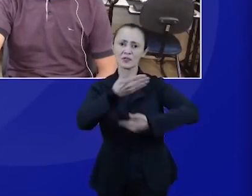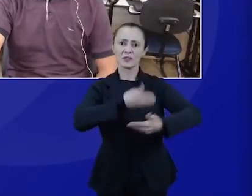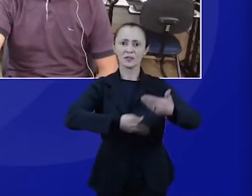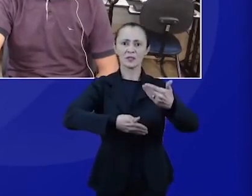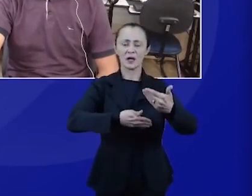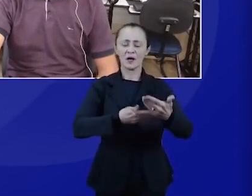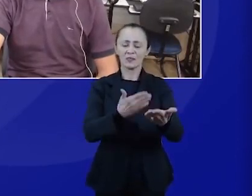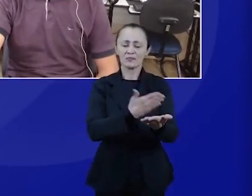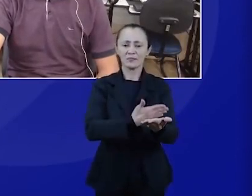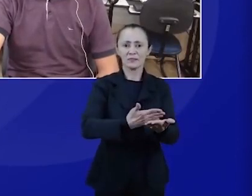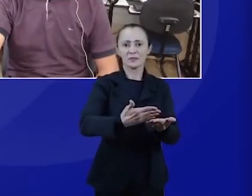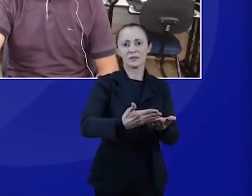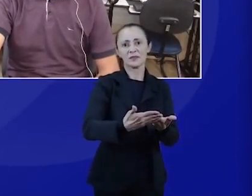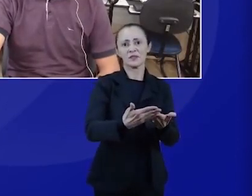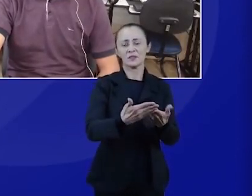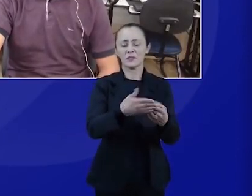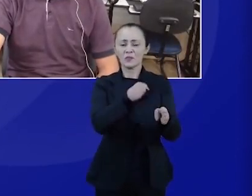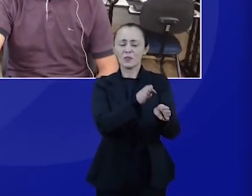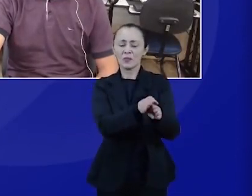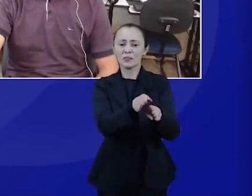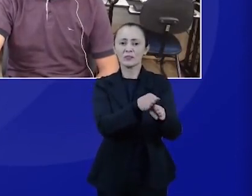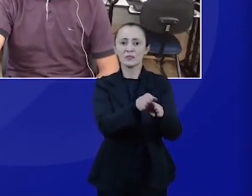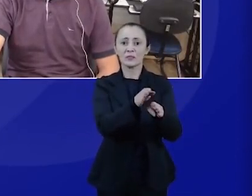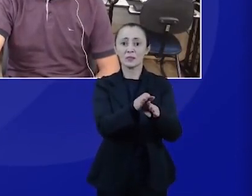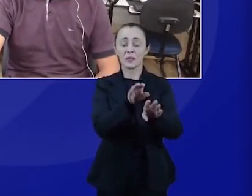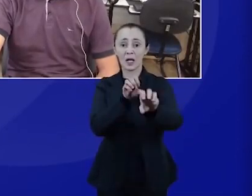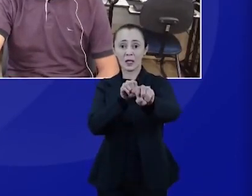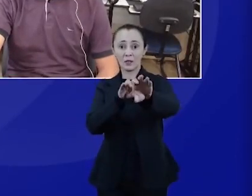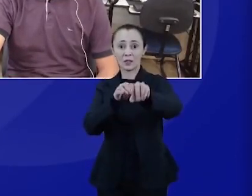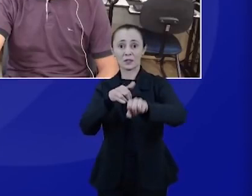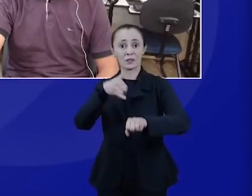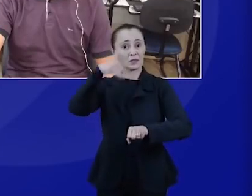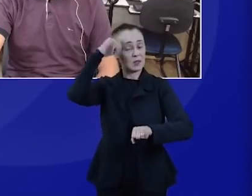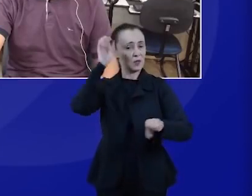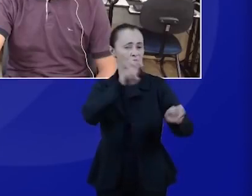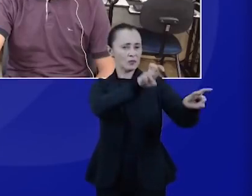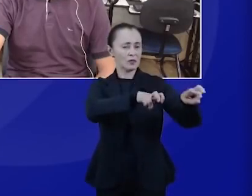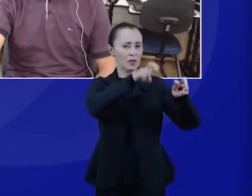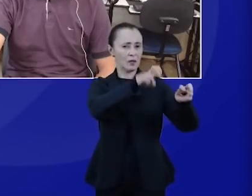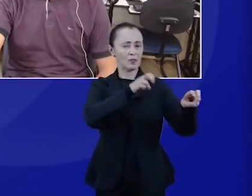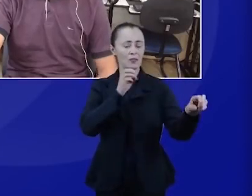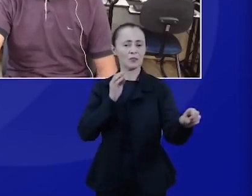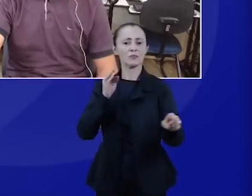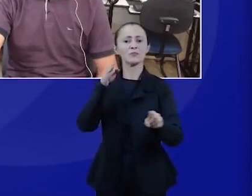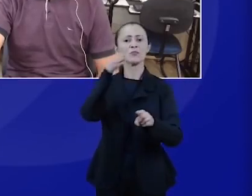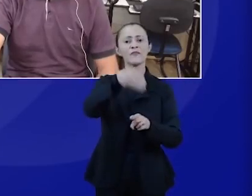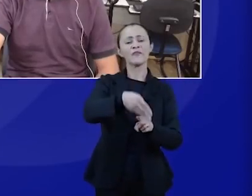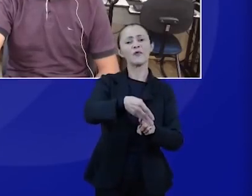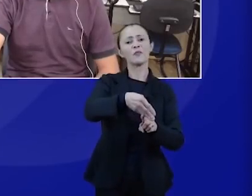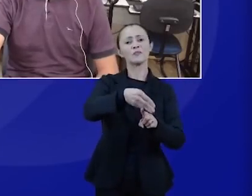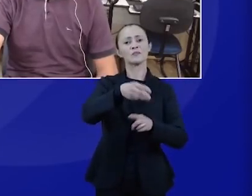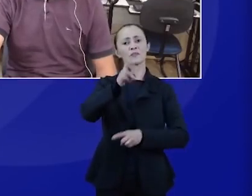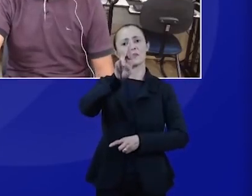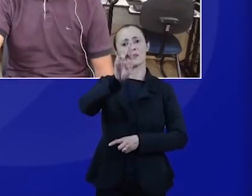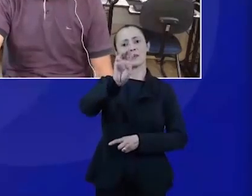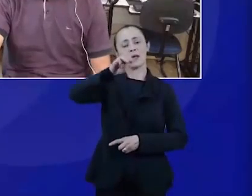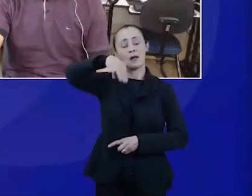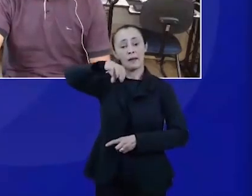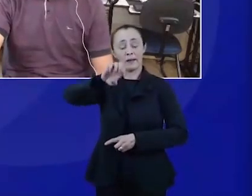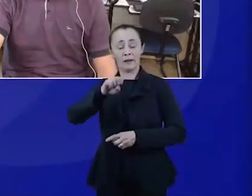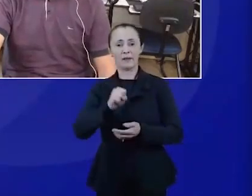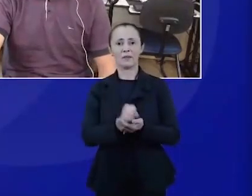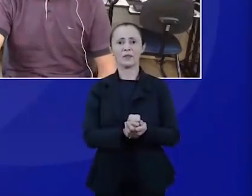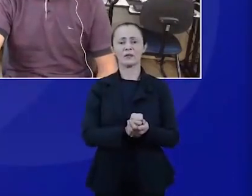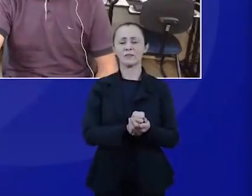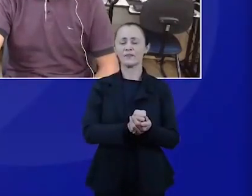que norteiam a educação do campo conforme o referencial curricular da REME. A pauta da nossa formação